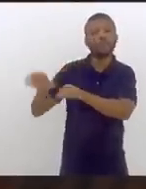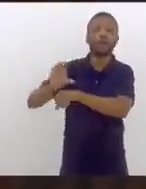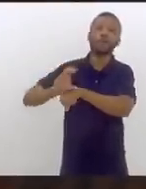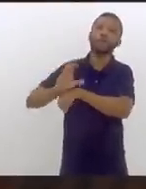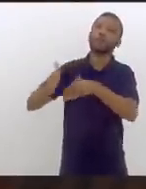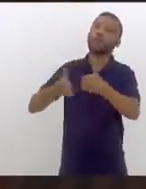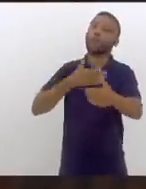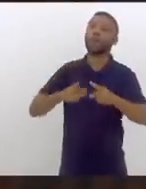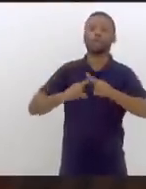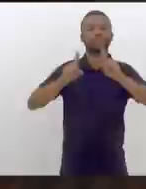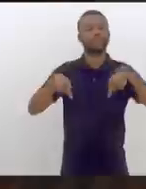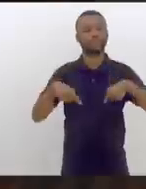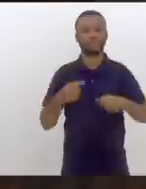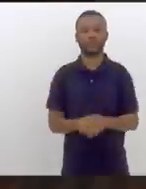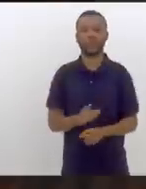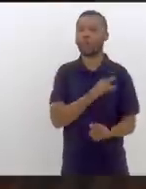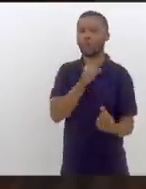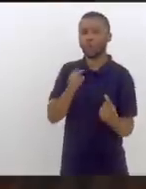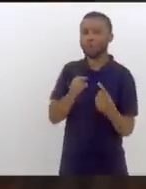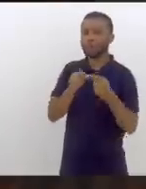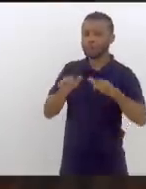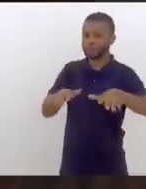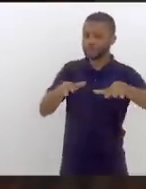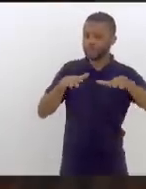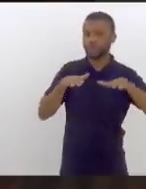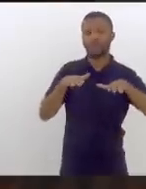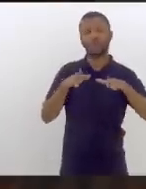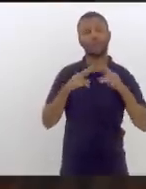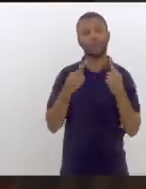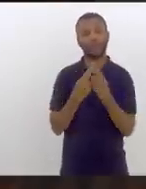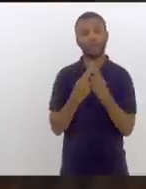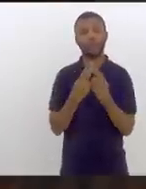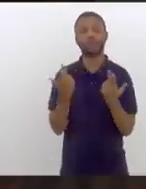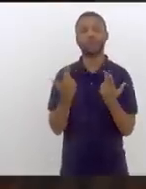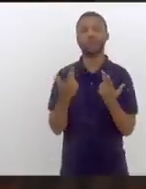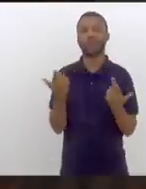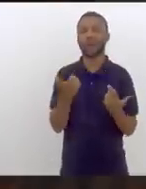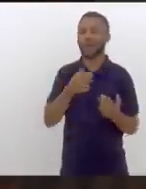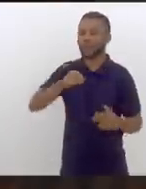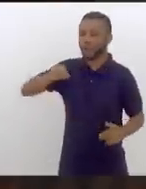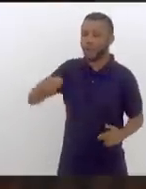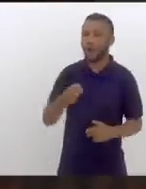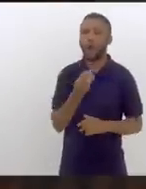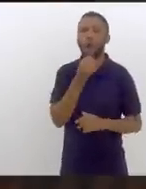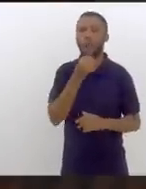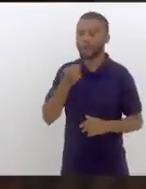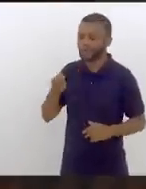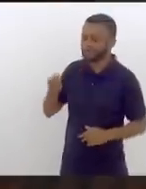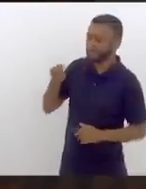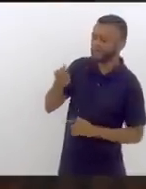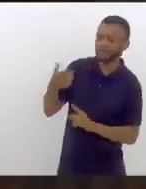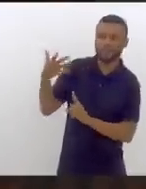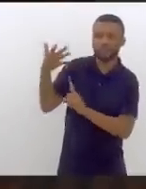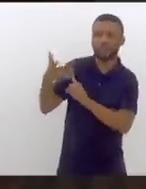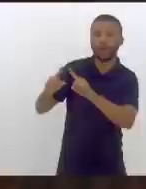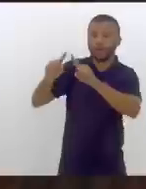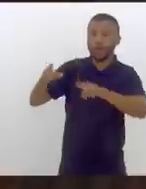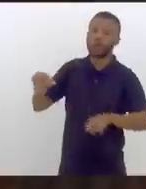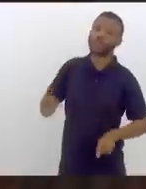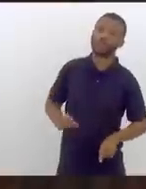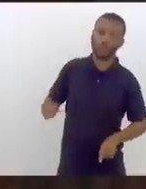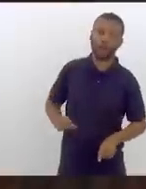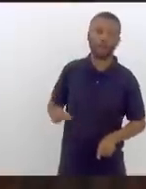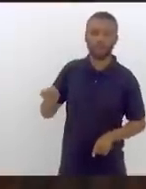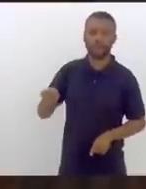as audiências públicas dando voz as pessoas que sofrem tanto muita das vezes e aqueles que defendem também